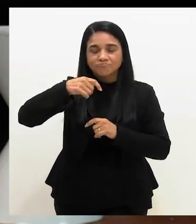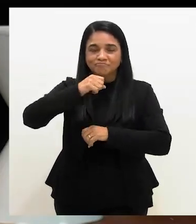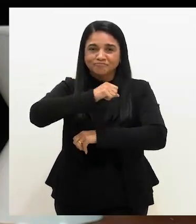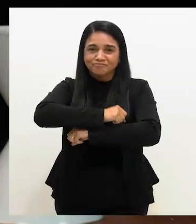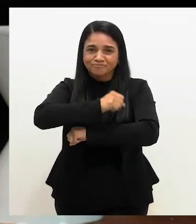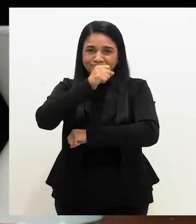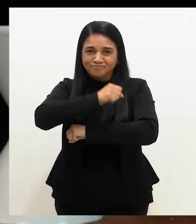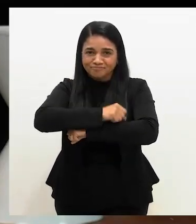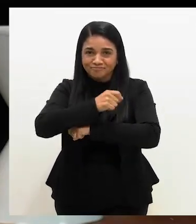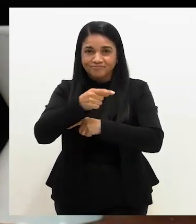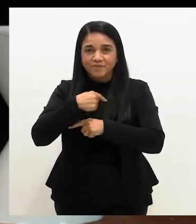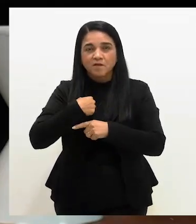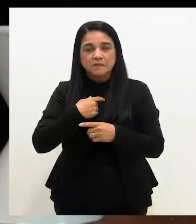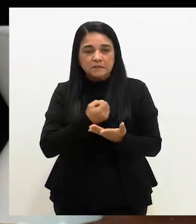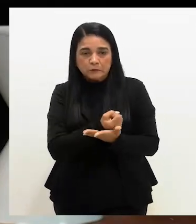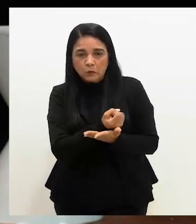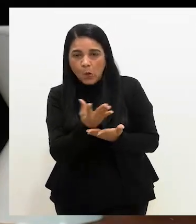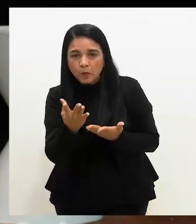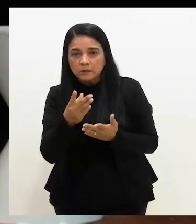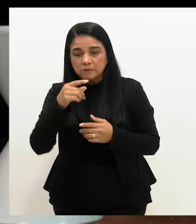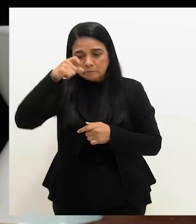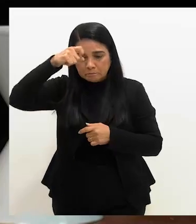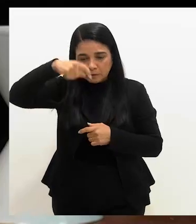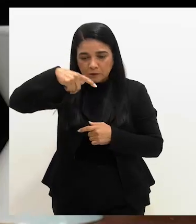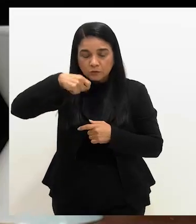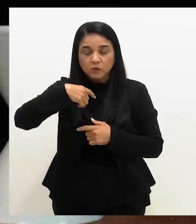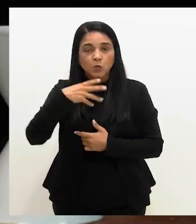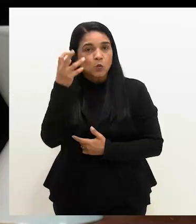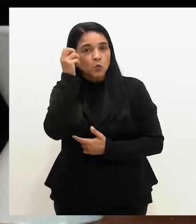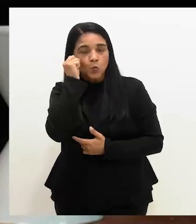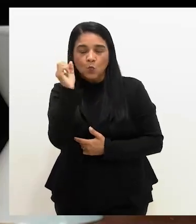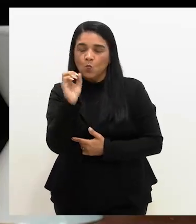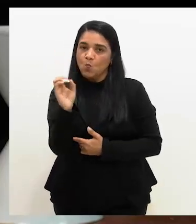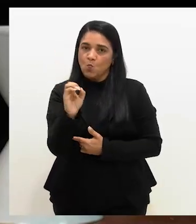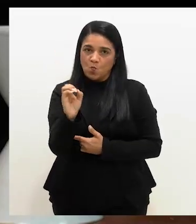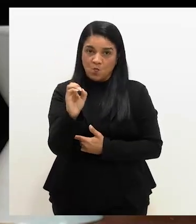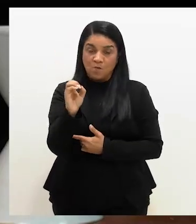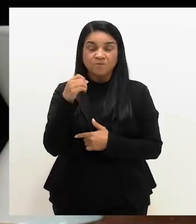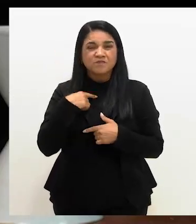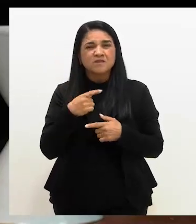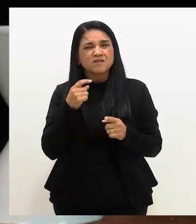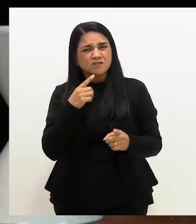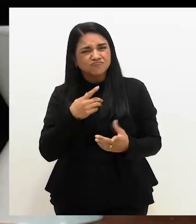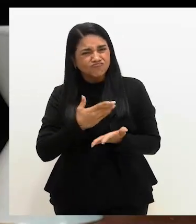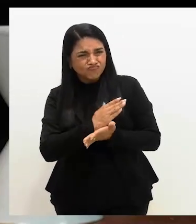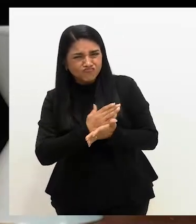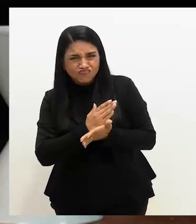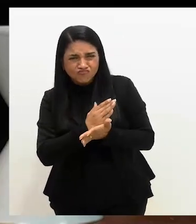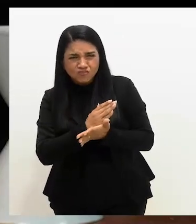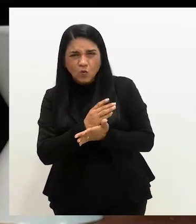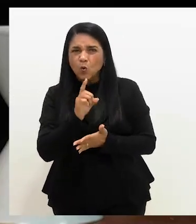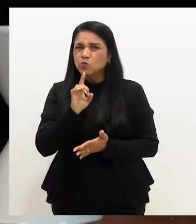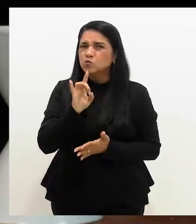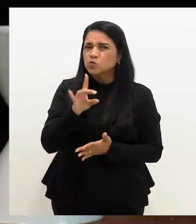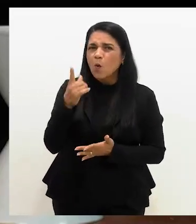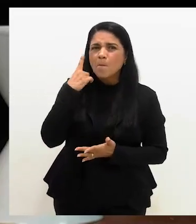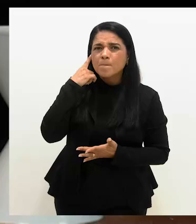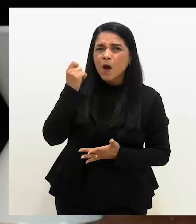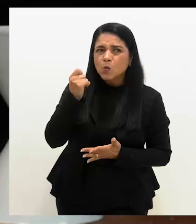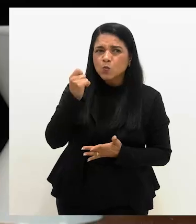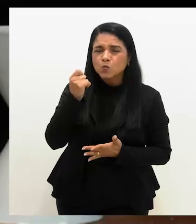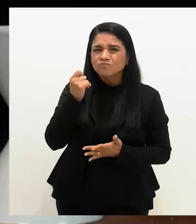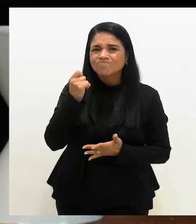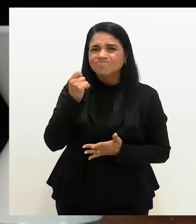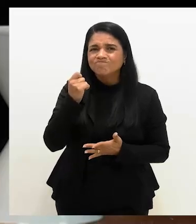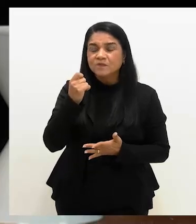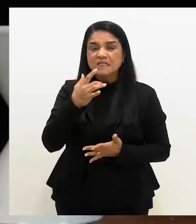vira especialista em contar pingos e insônia. Mas será que tudo isso é só incômodo? Ou o barulho está